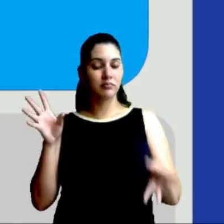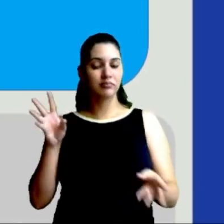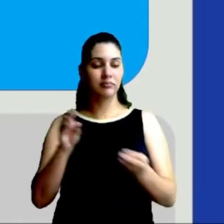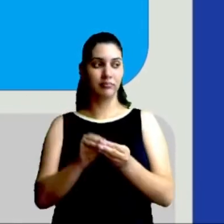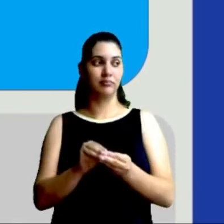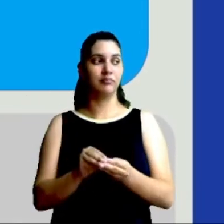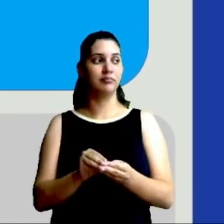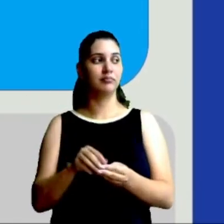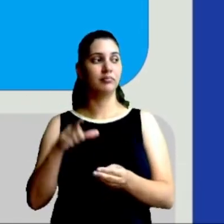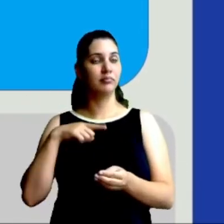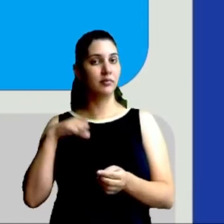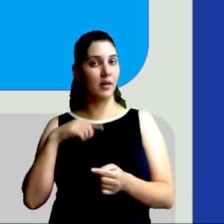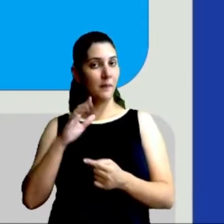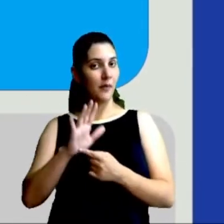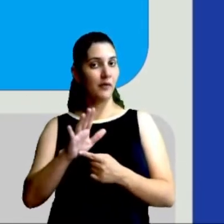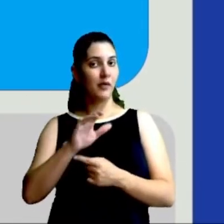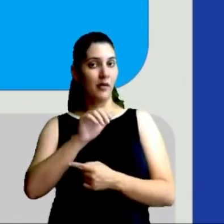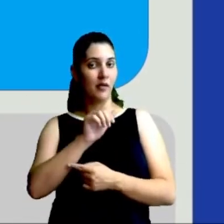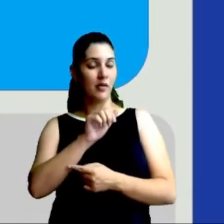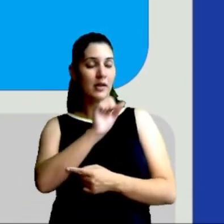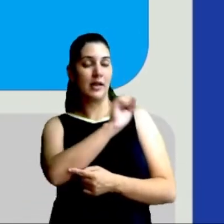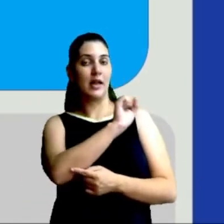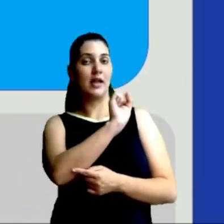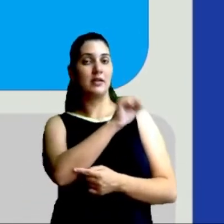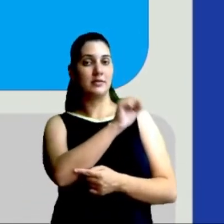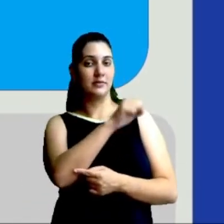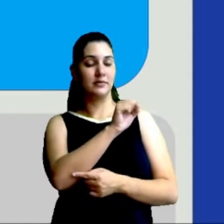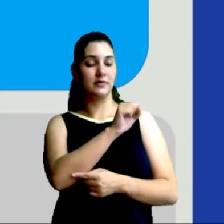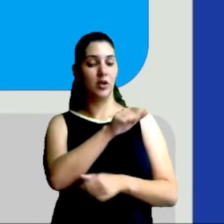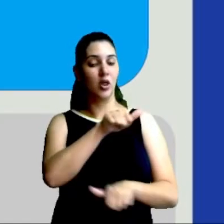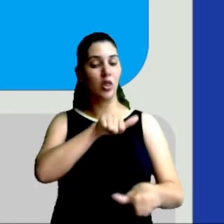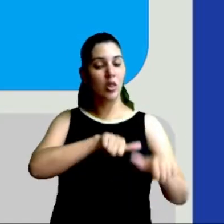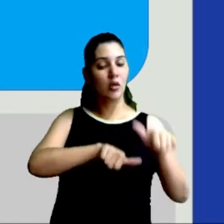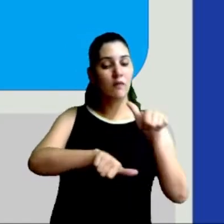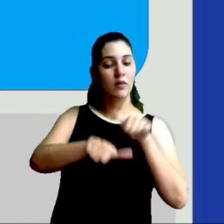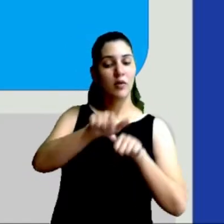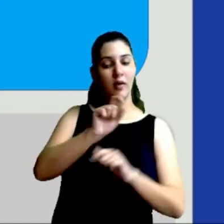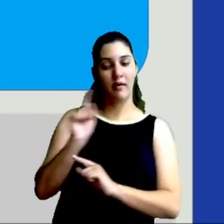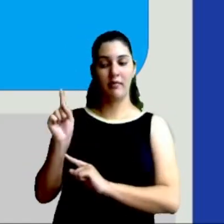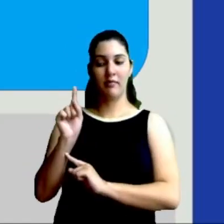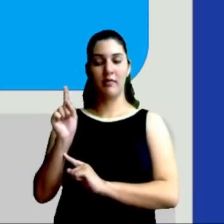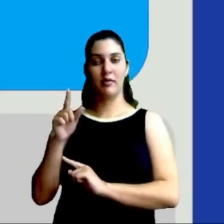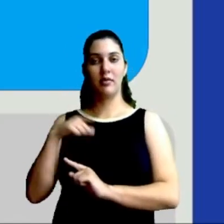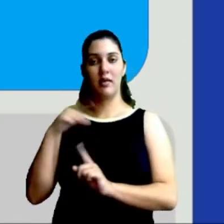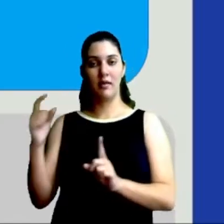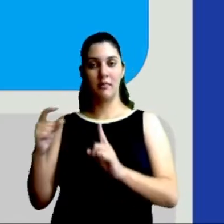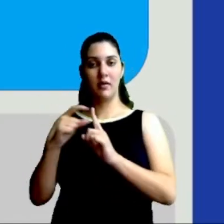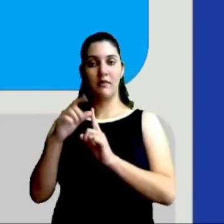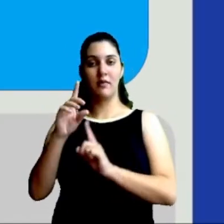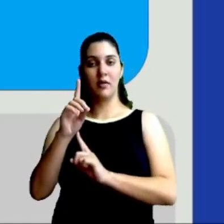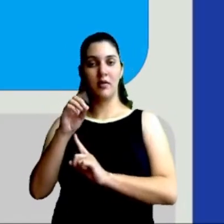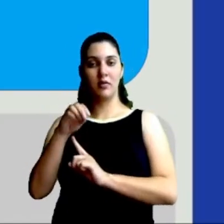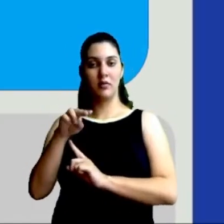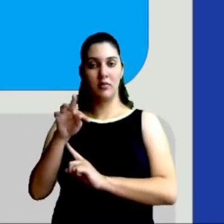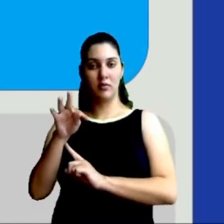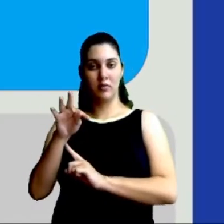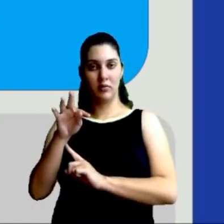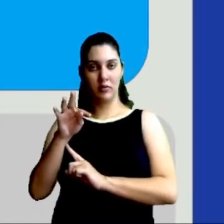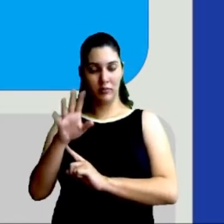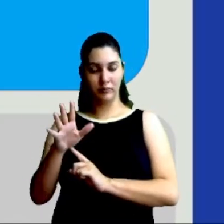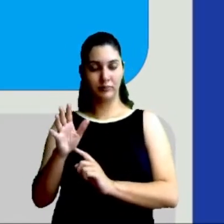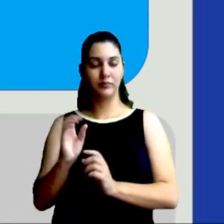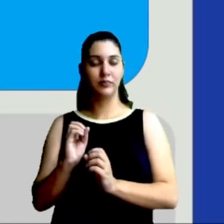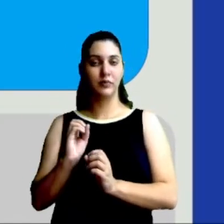resumido. Afirmativa, quando vai passar para negativa, coloca um don't. Antes aí de começar o teu verbo, coloca o